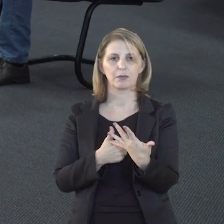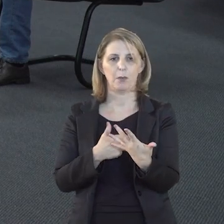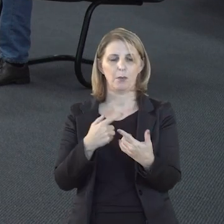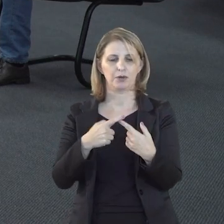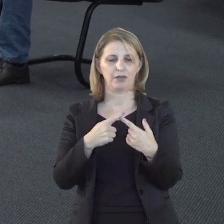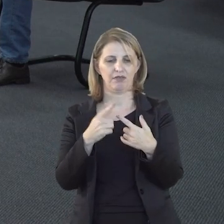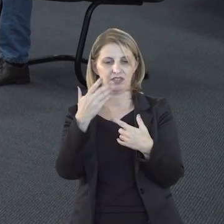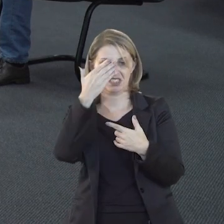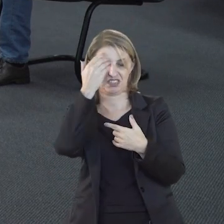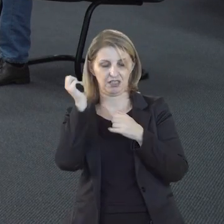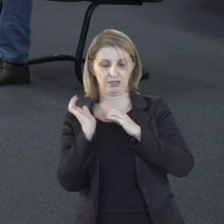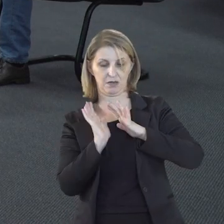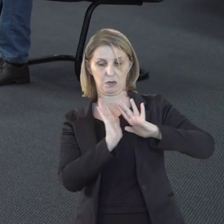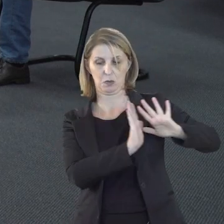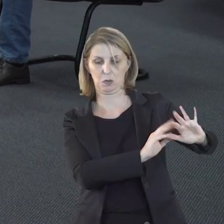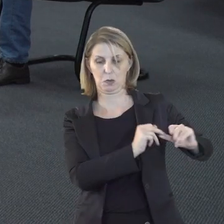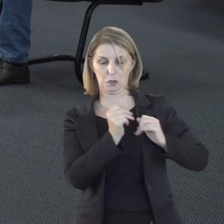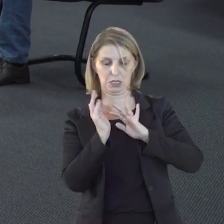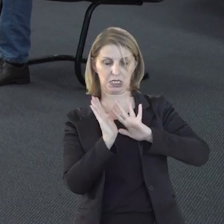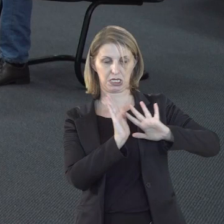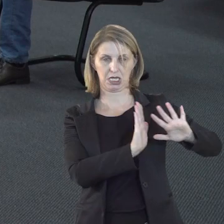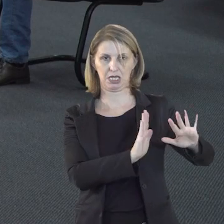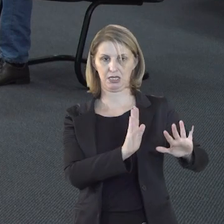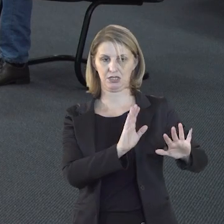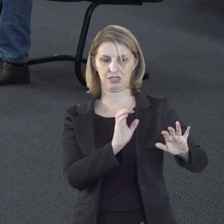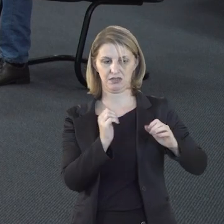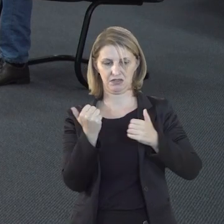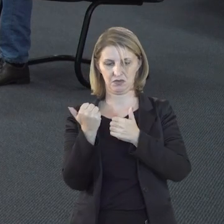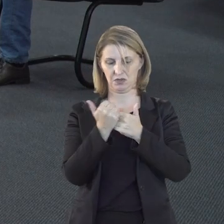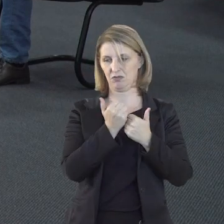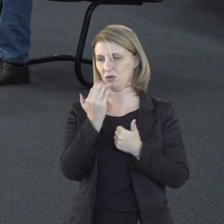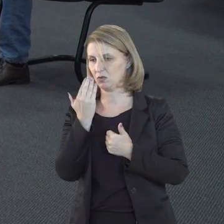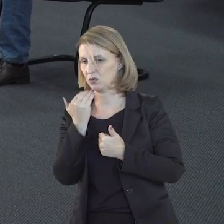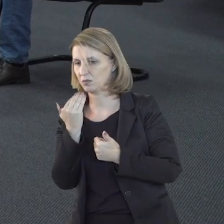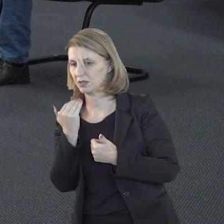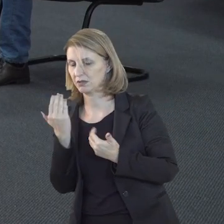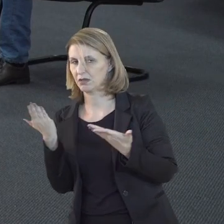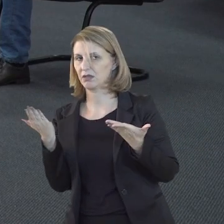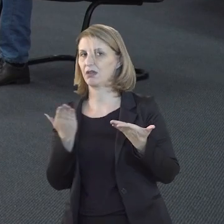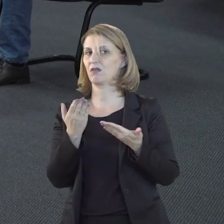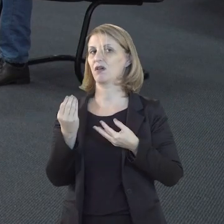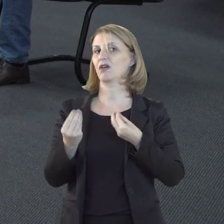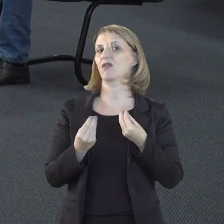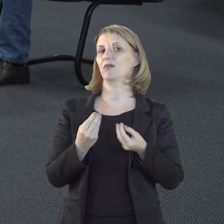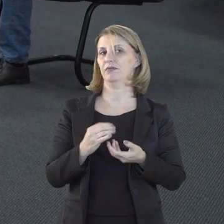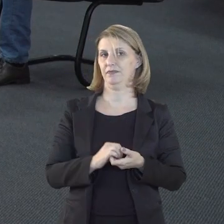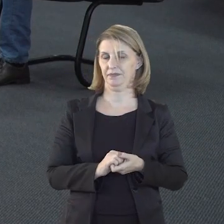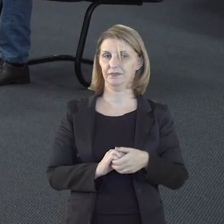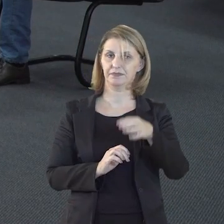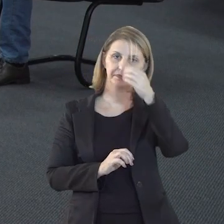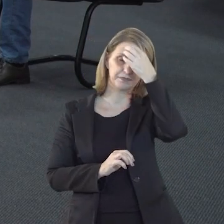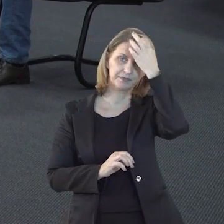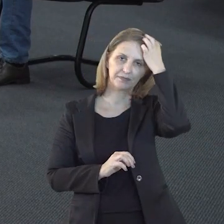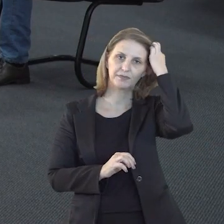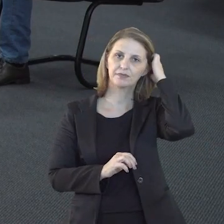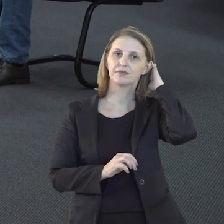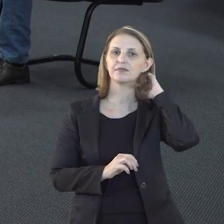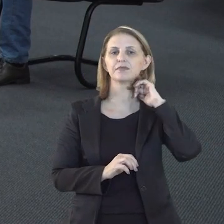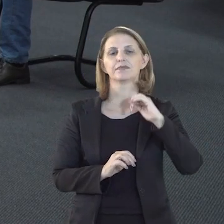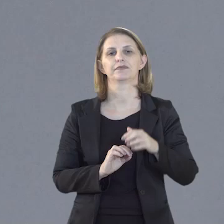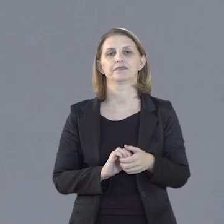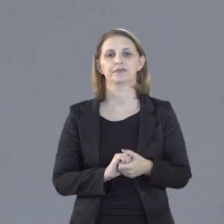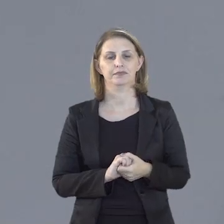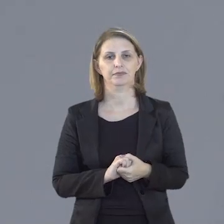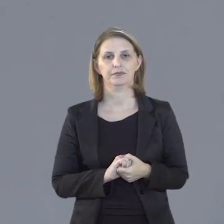né? E que a gente vai jogando para fora, projetando nas coisas, nos alimentos, nas pessoas. Como é que a gente trabalha